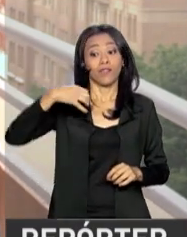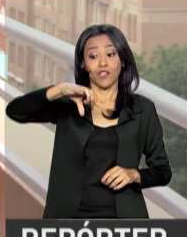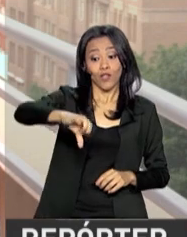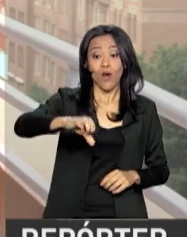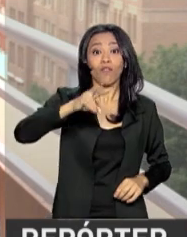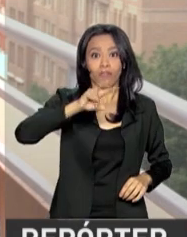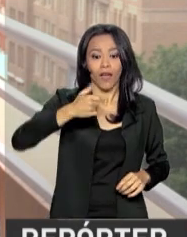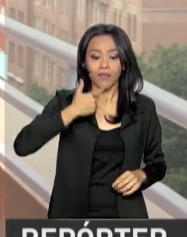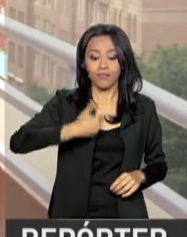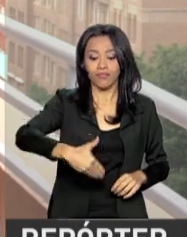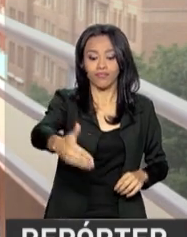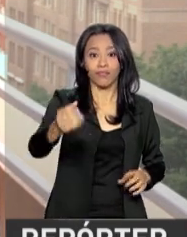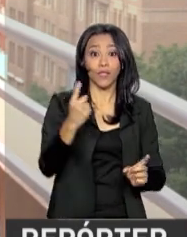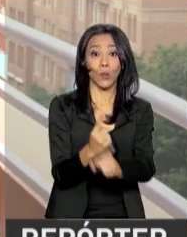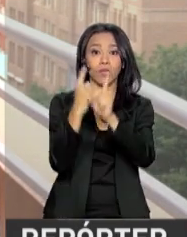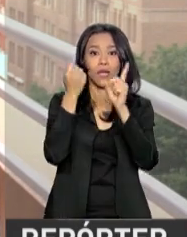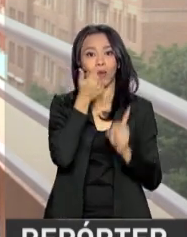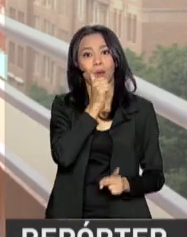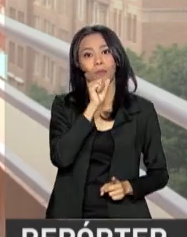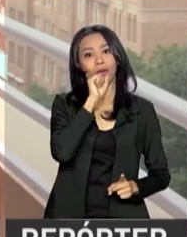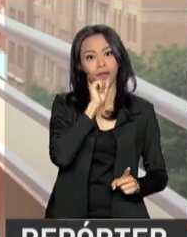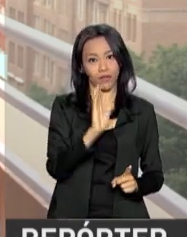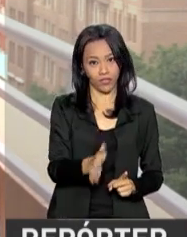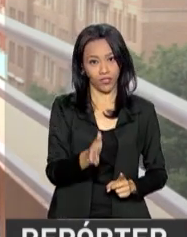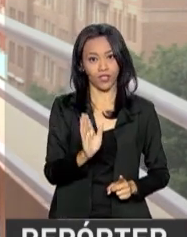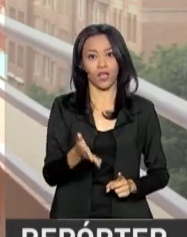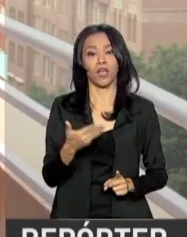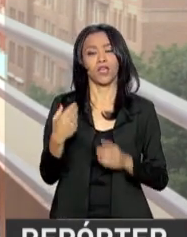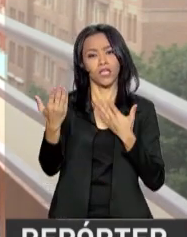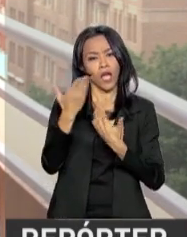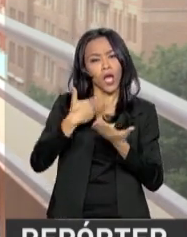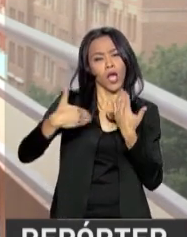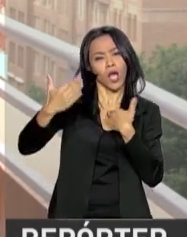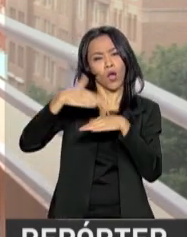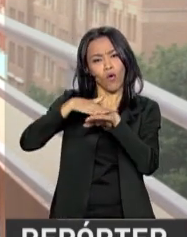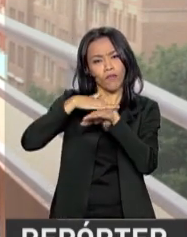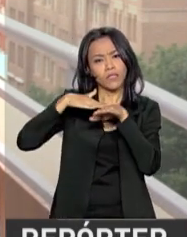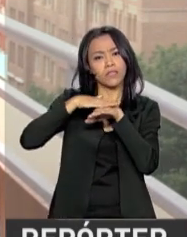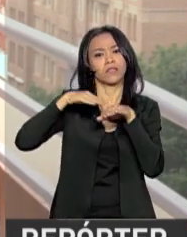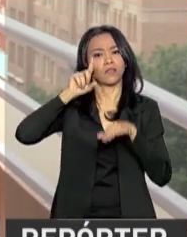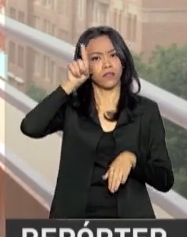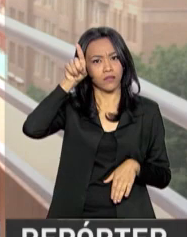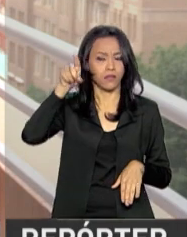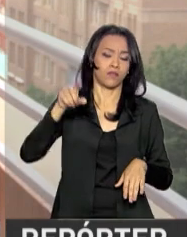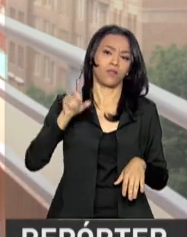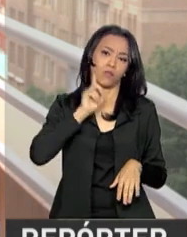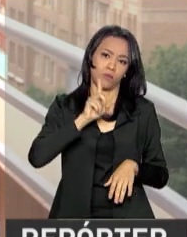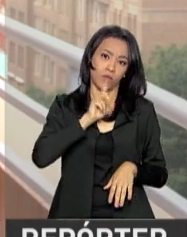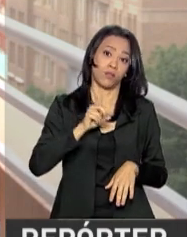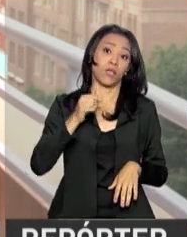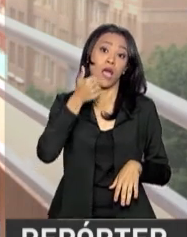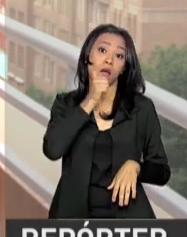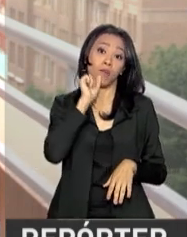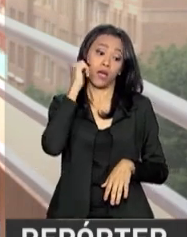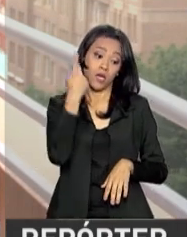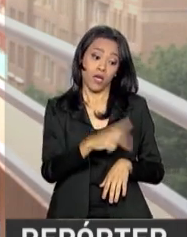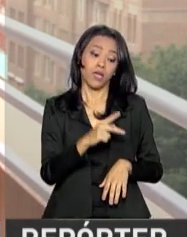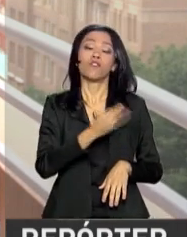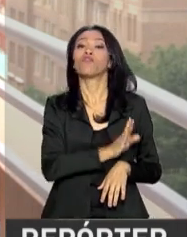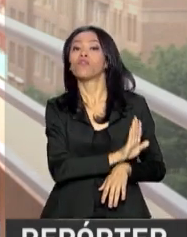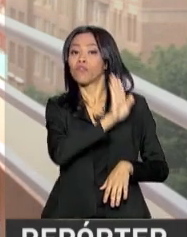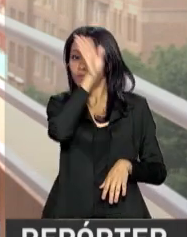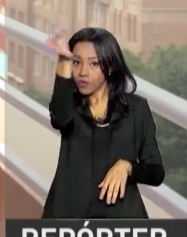a mãe em breve segundo o cônsul-geral adjunto do brasil em rios tom felipe santa rosa a mãe do menino está no estado de